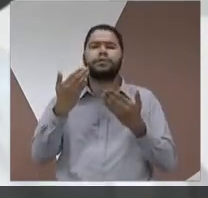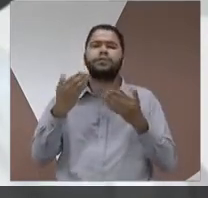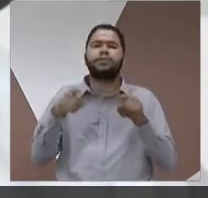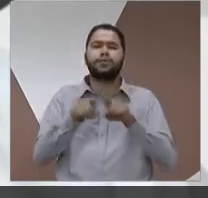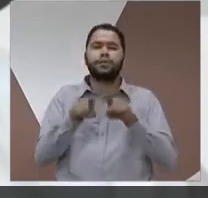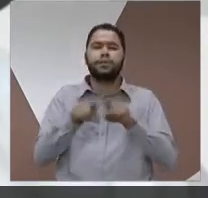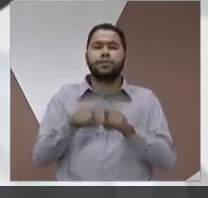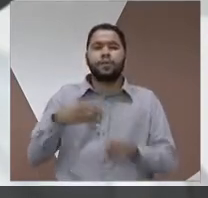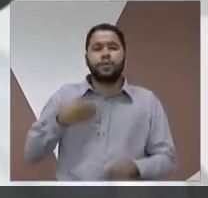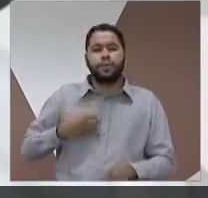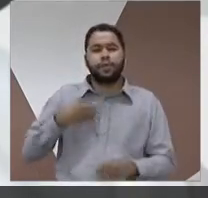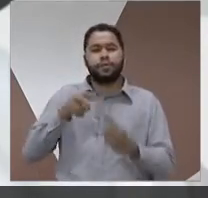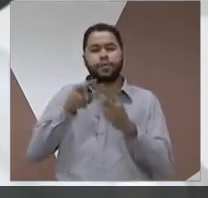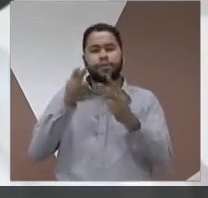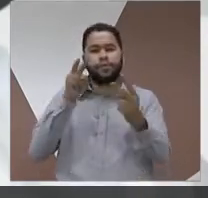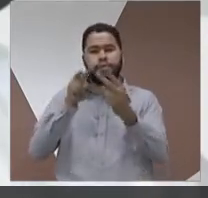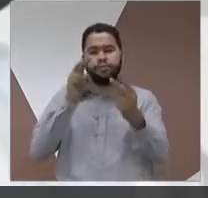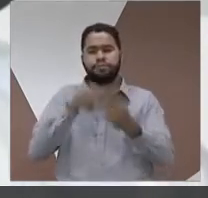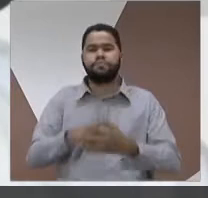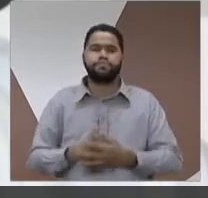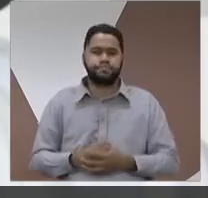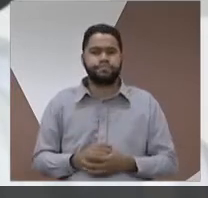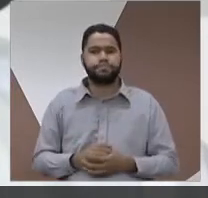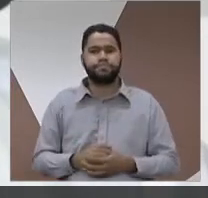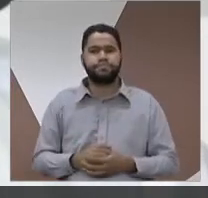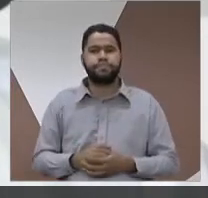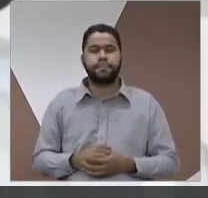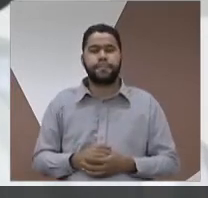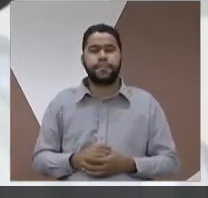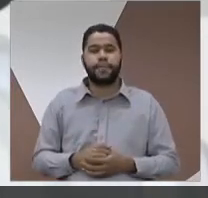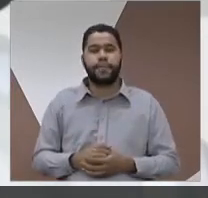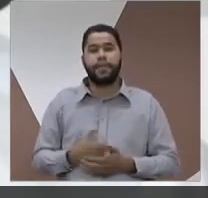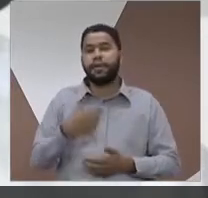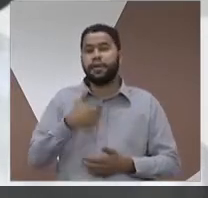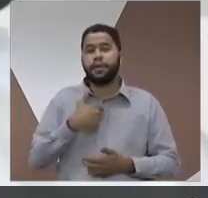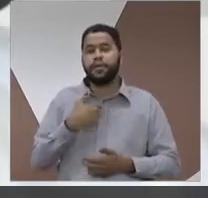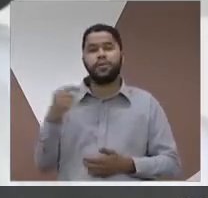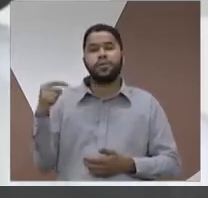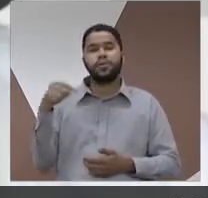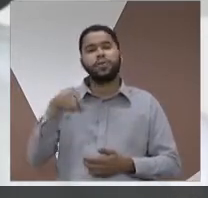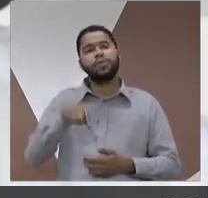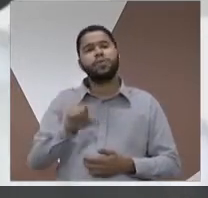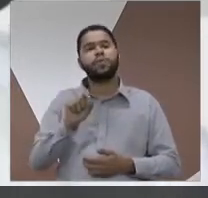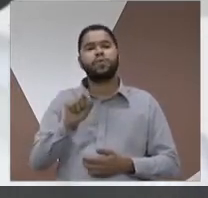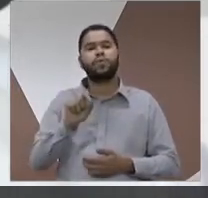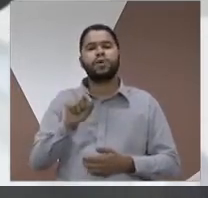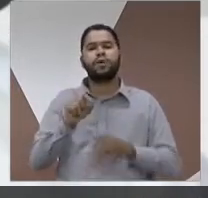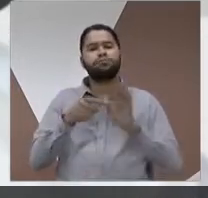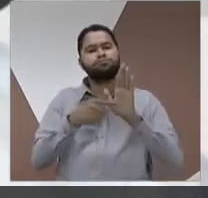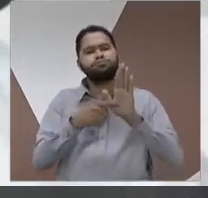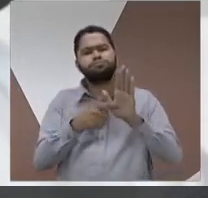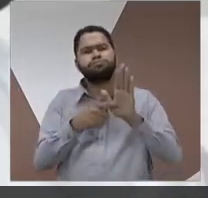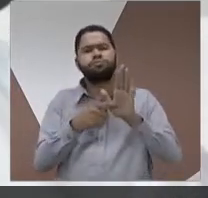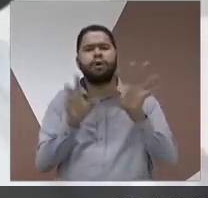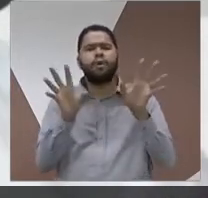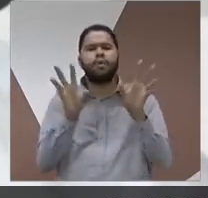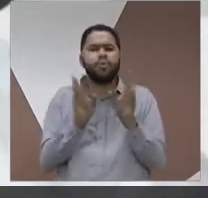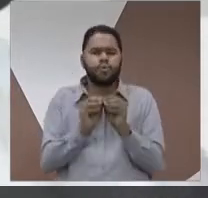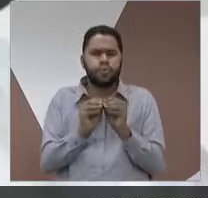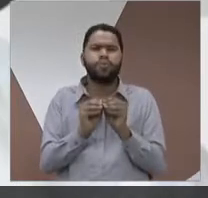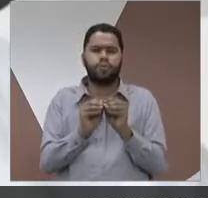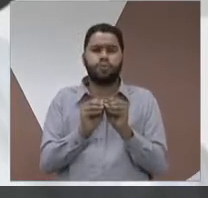participação online. Eu reservei aqui uma breve apresentação para